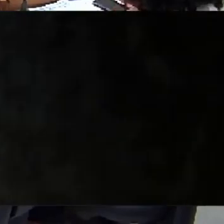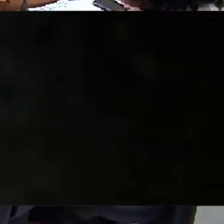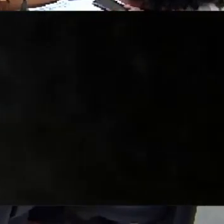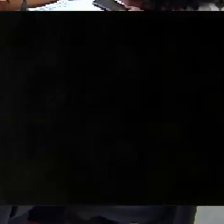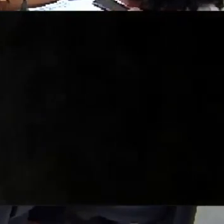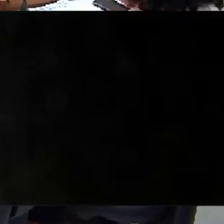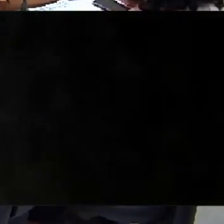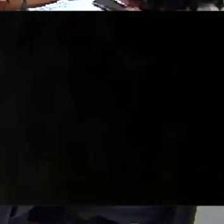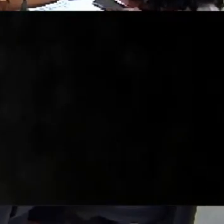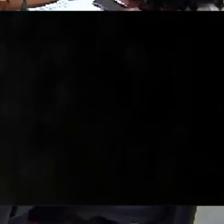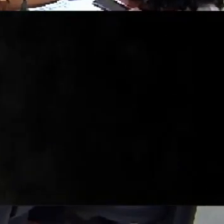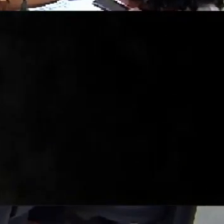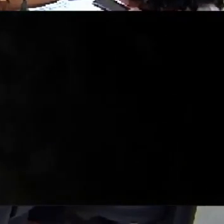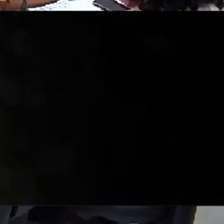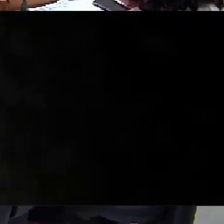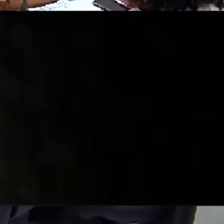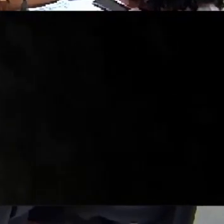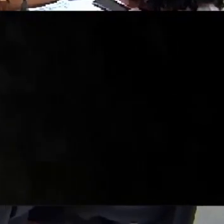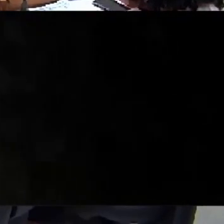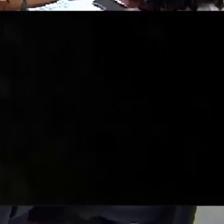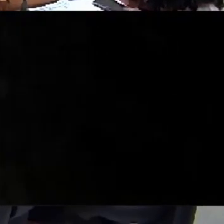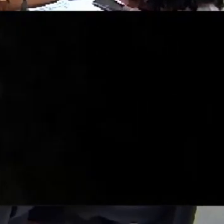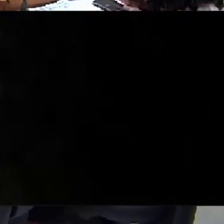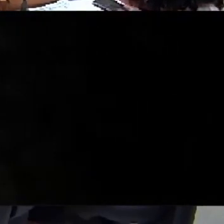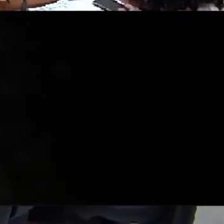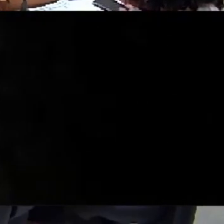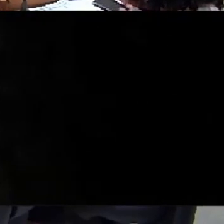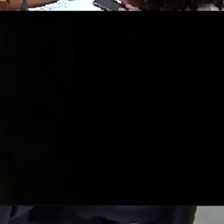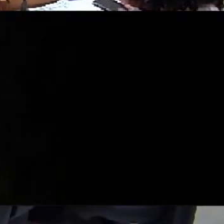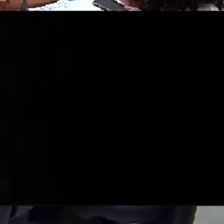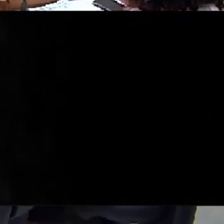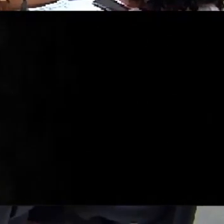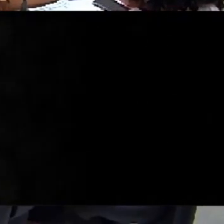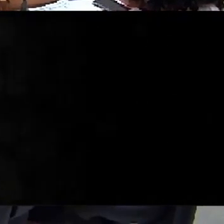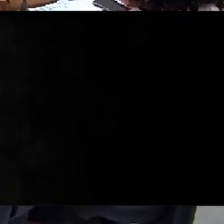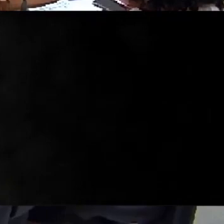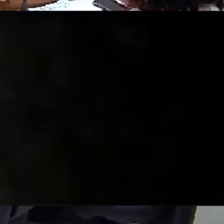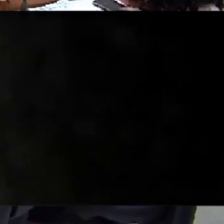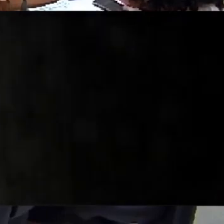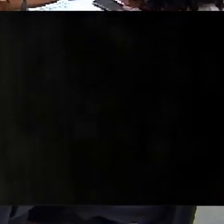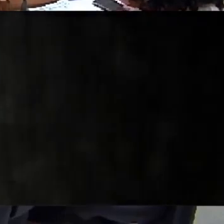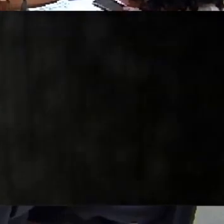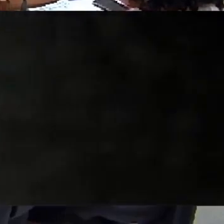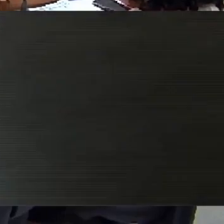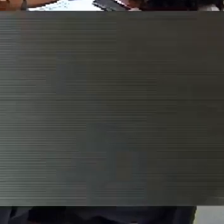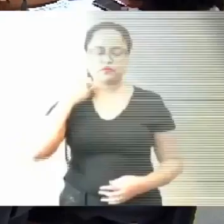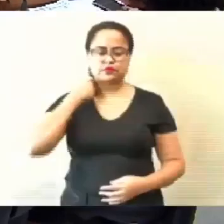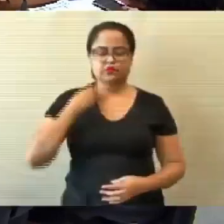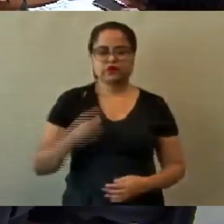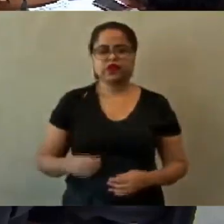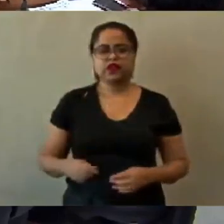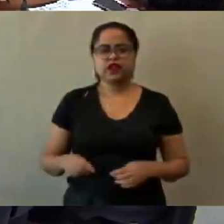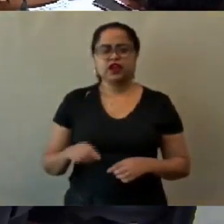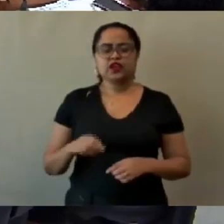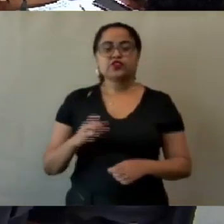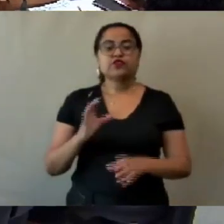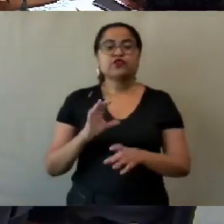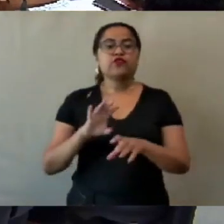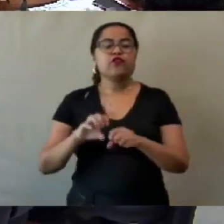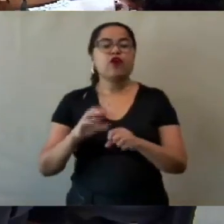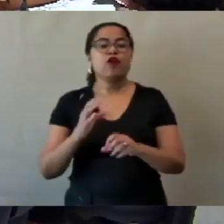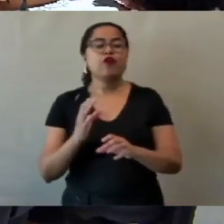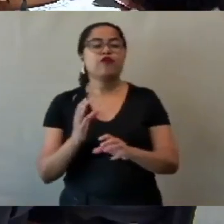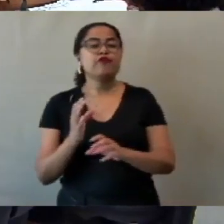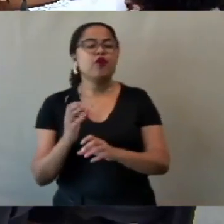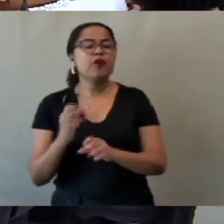com a Prefeitura, e eu gostaria que tivesse mais formações para professores, inclusive